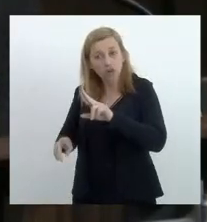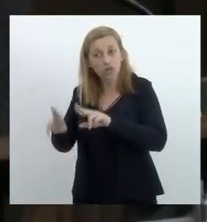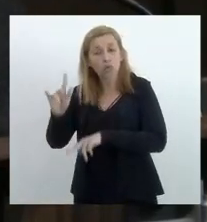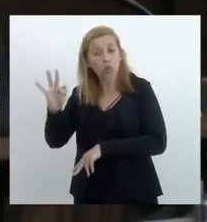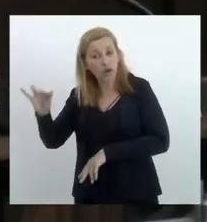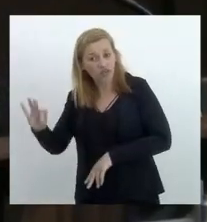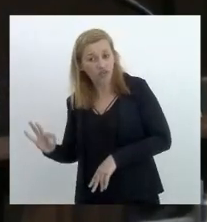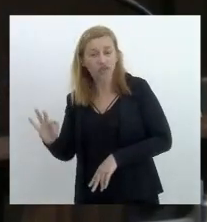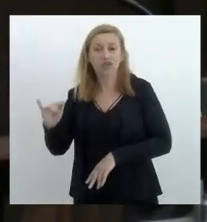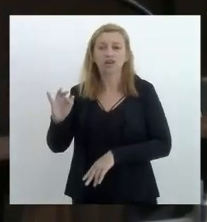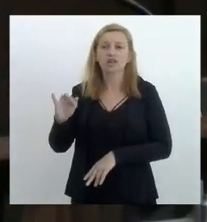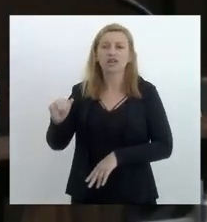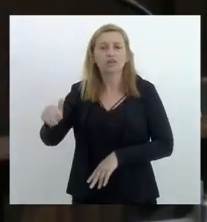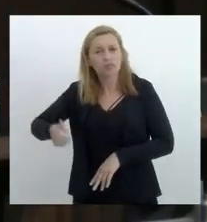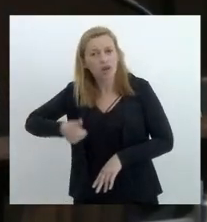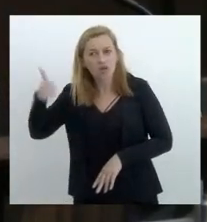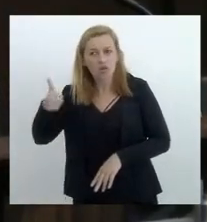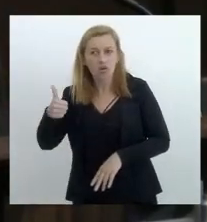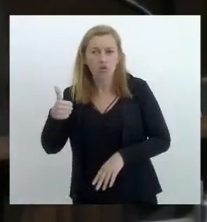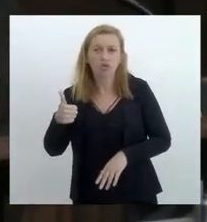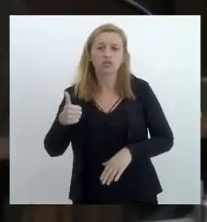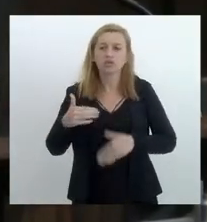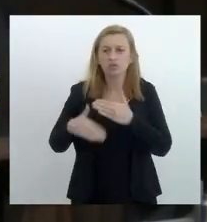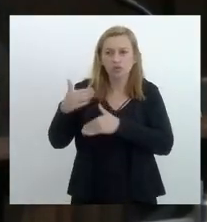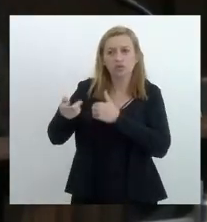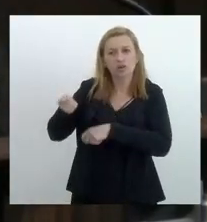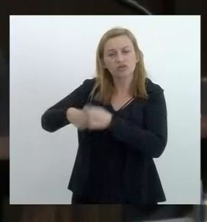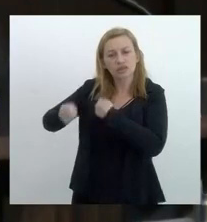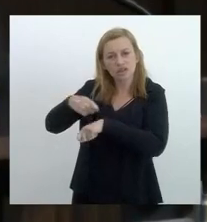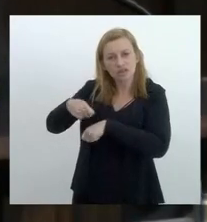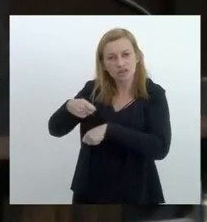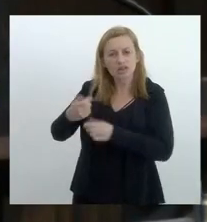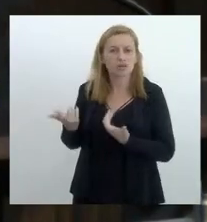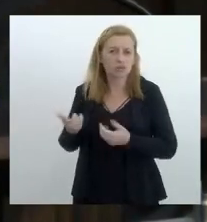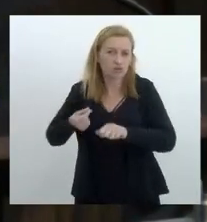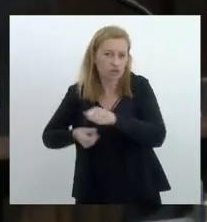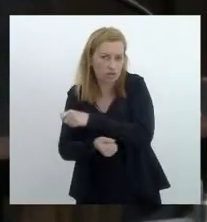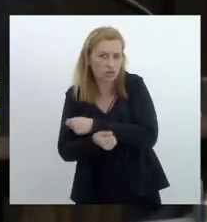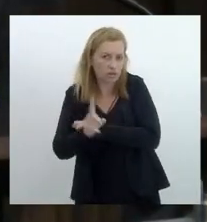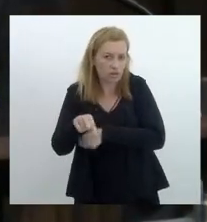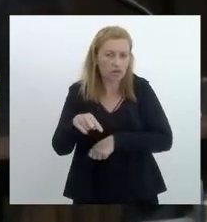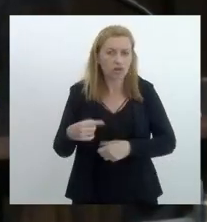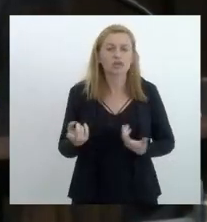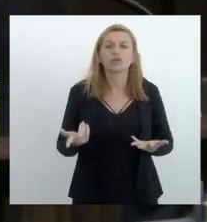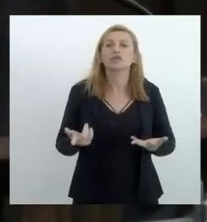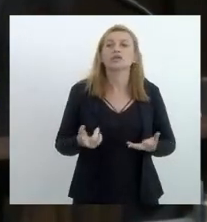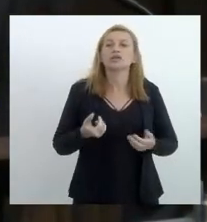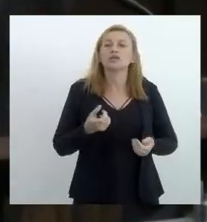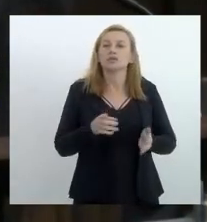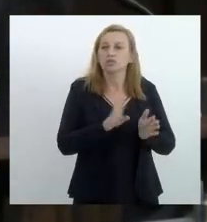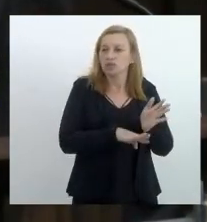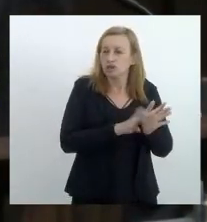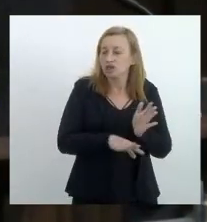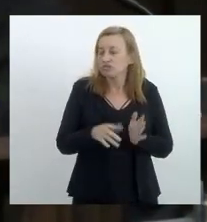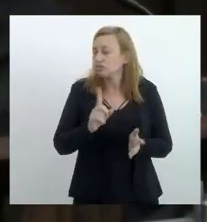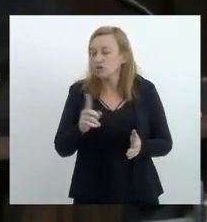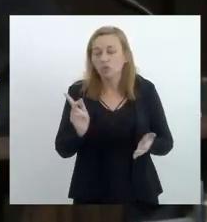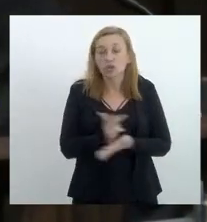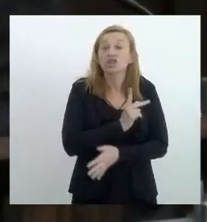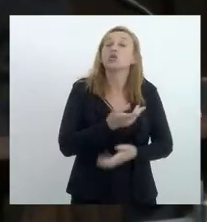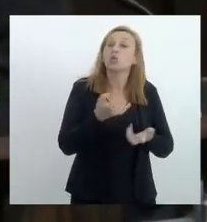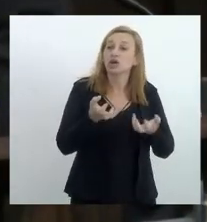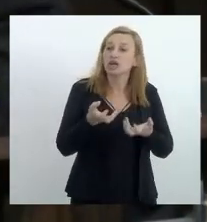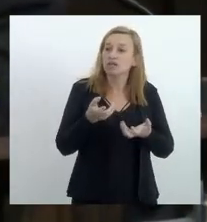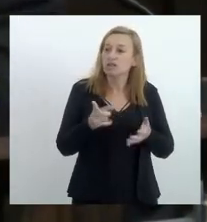UESO, terão melhores condições de fazer a execução financeira, maior previsibilidade, inclusive, para efetuar as suas despesas. Isso não acontece. Enfim, então eu queria